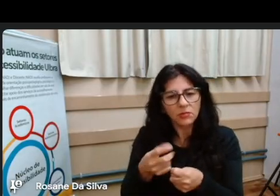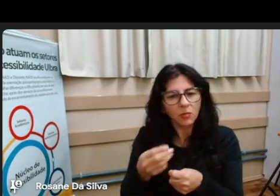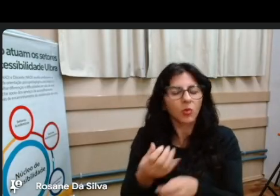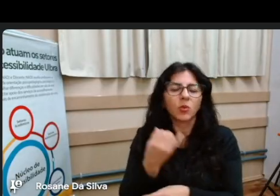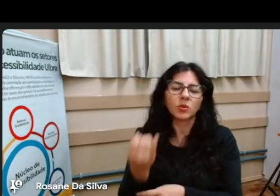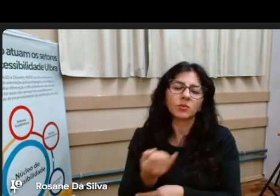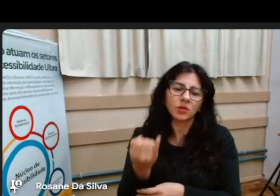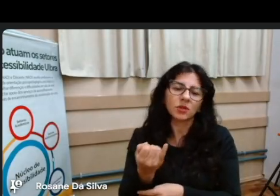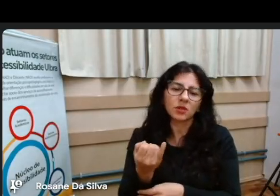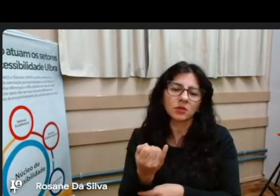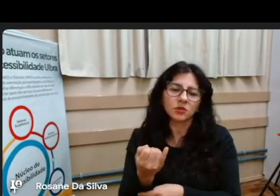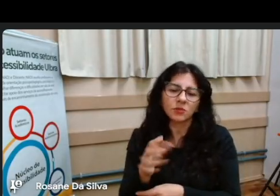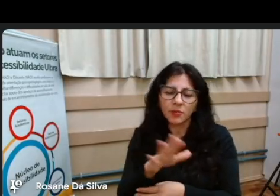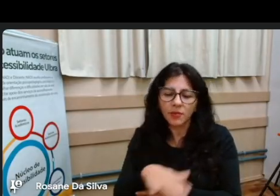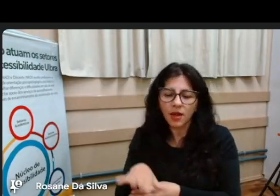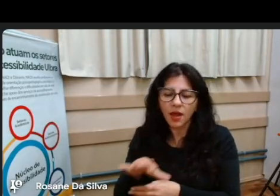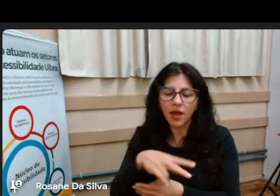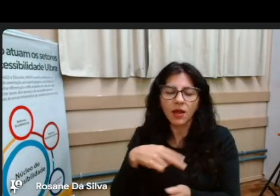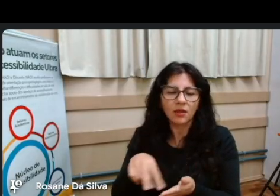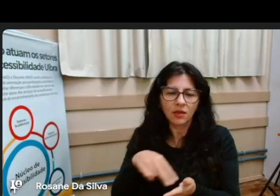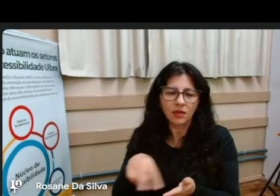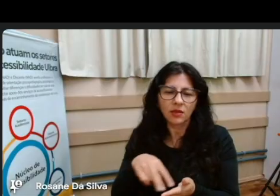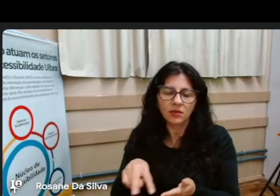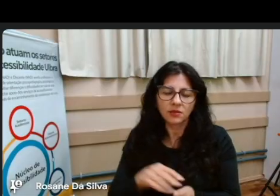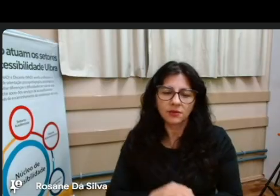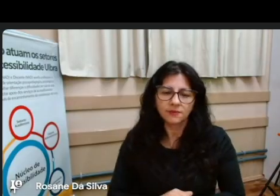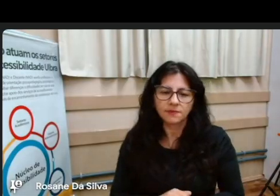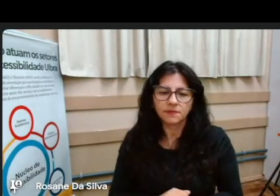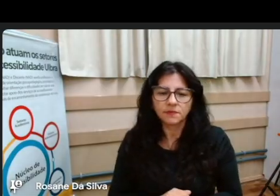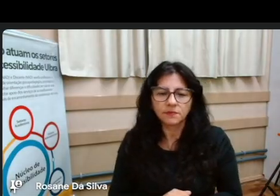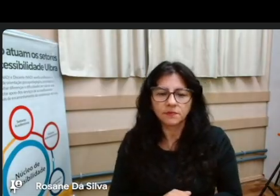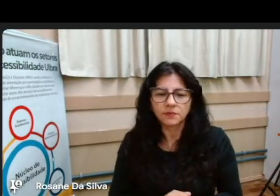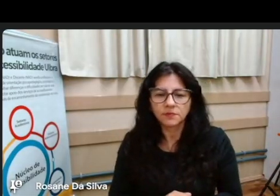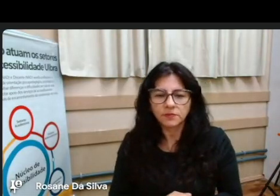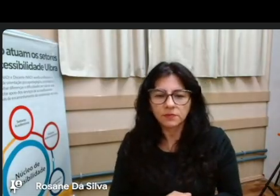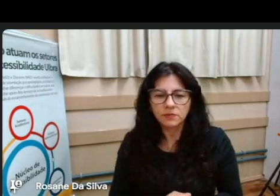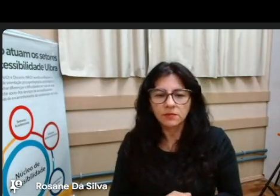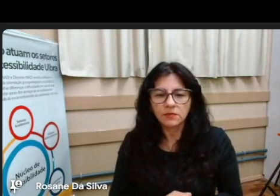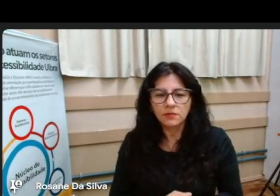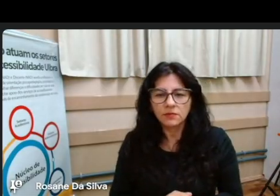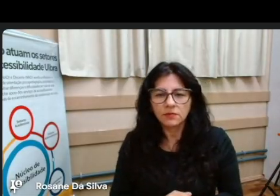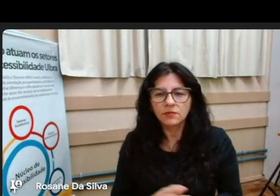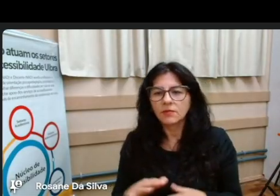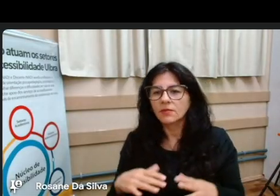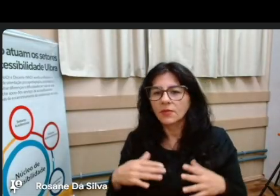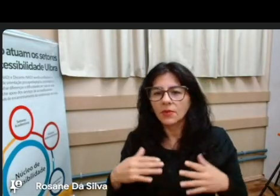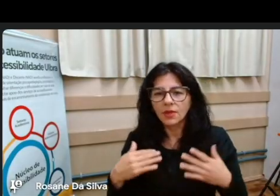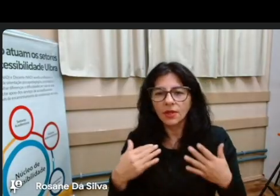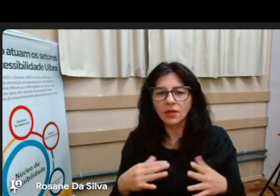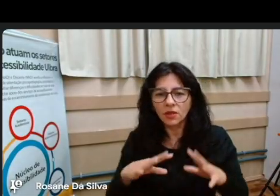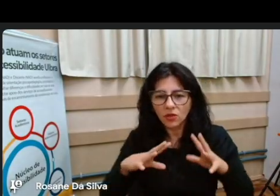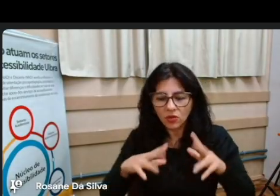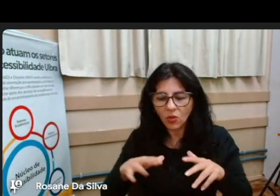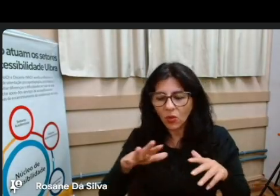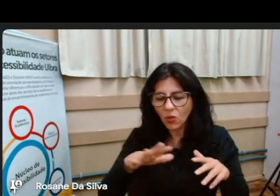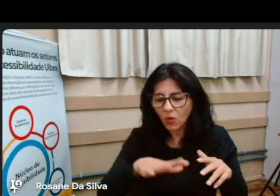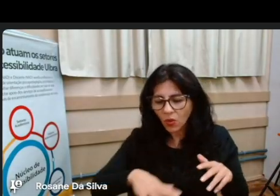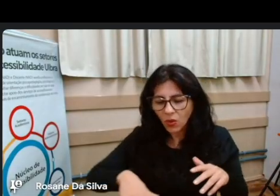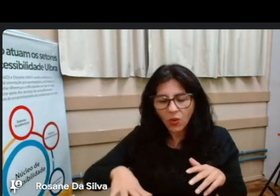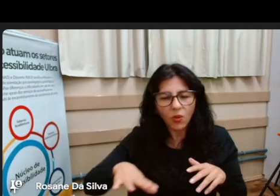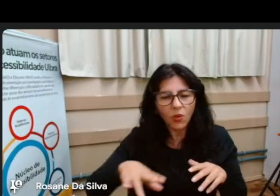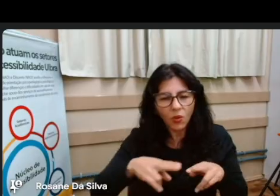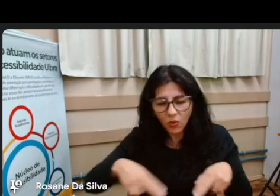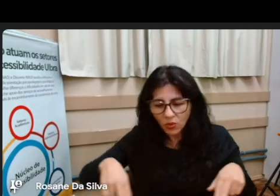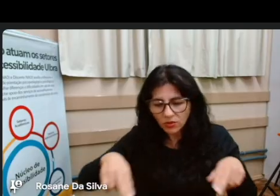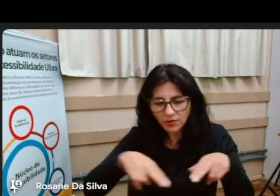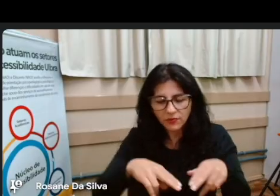economicamente eh muito importante né pro campo da dança ã então